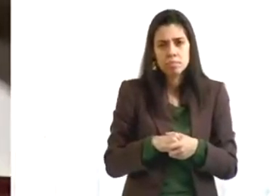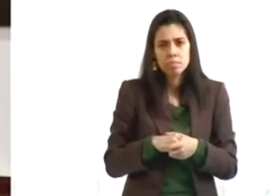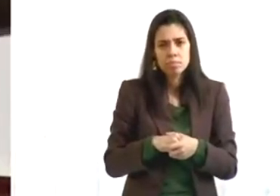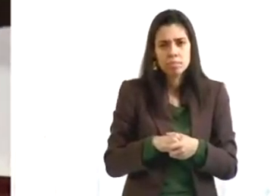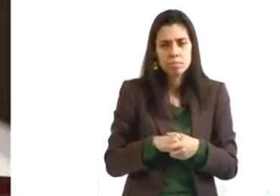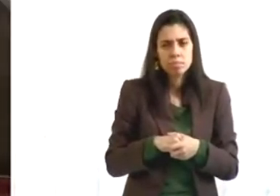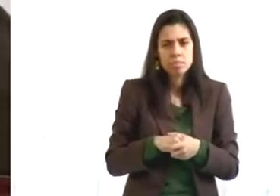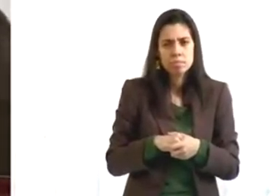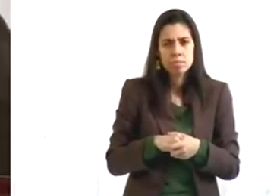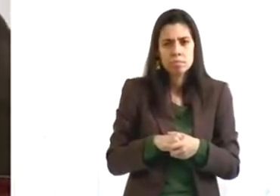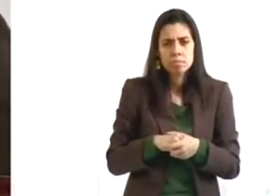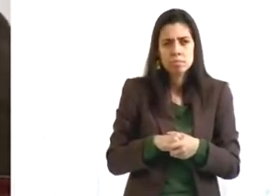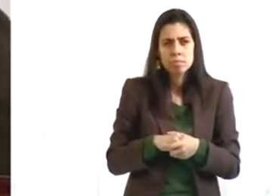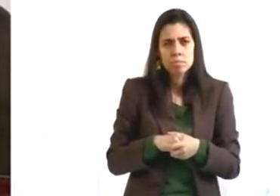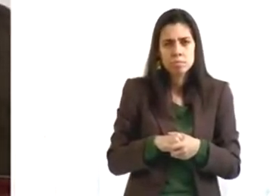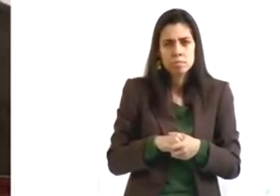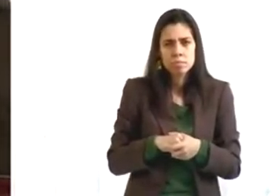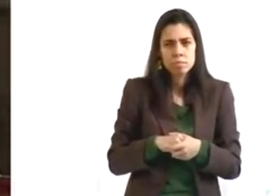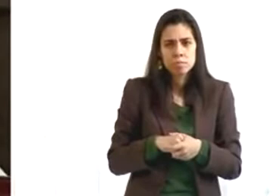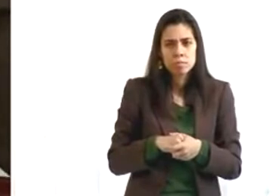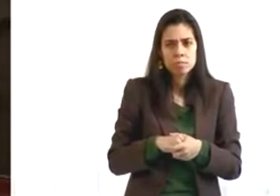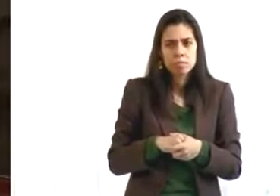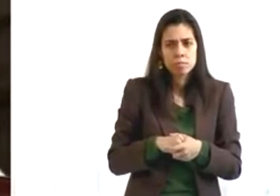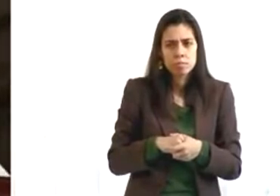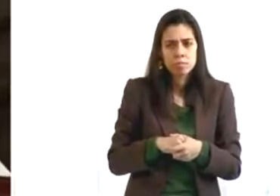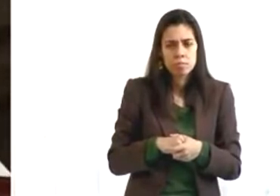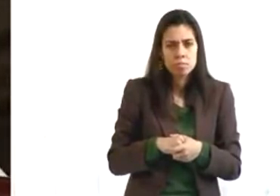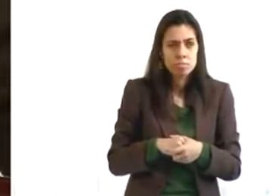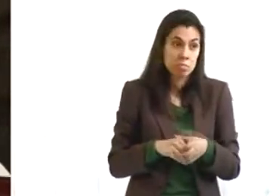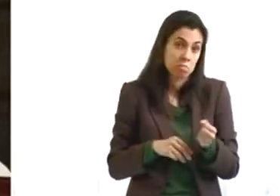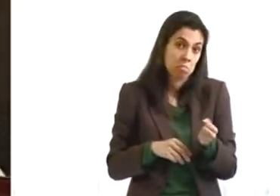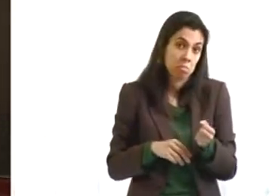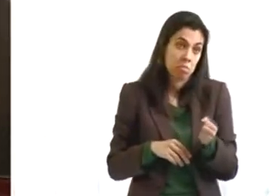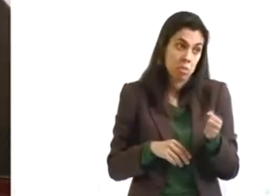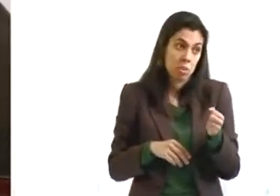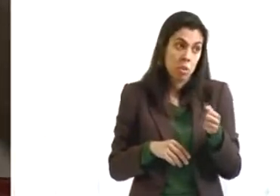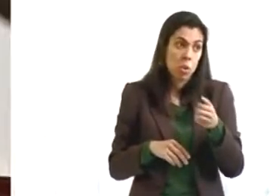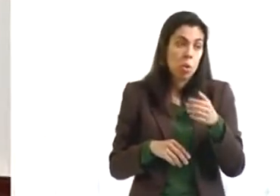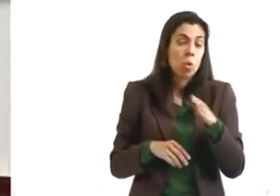Ele poderia até ter escutado do etíope: quem